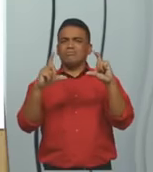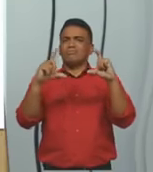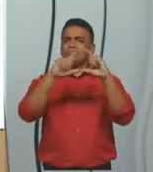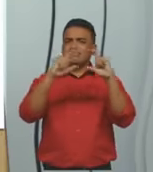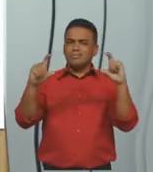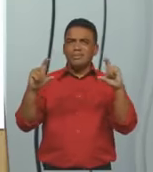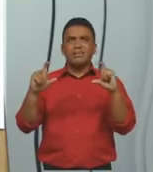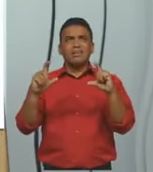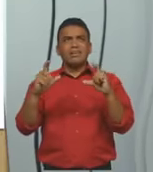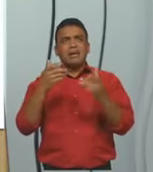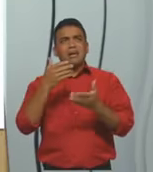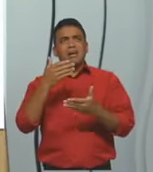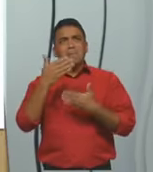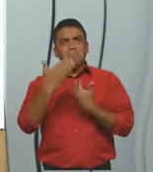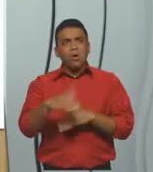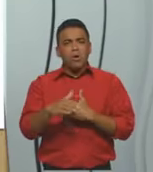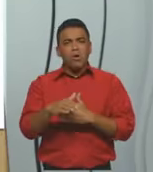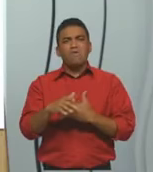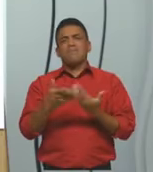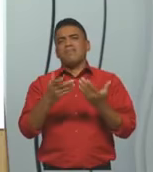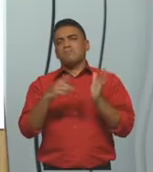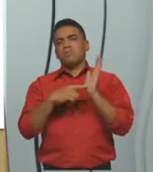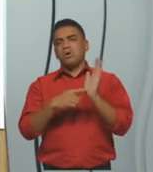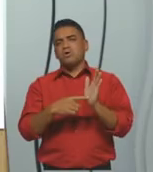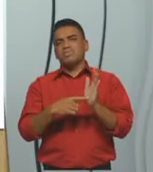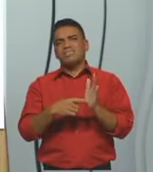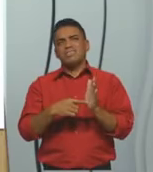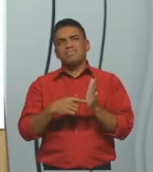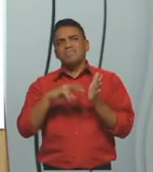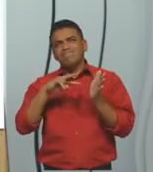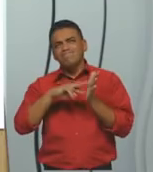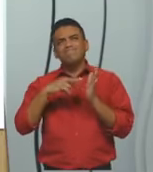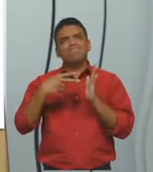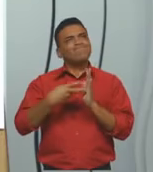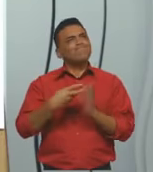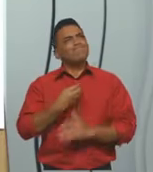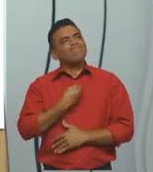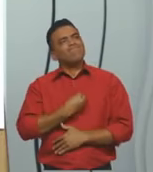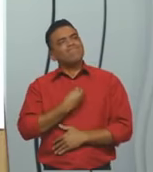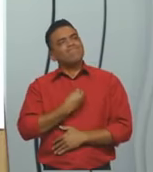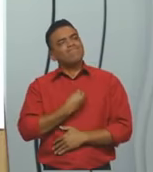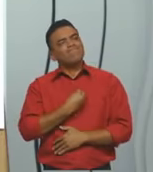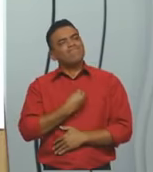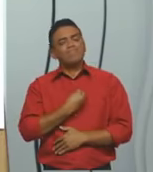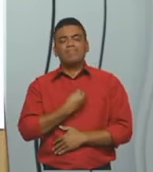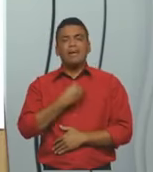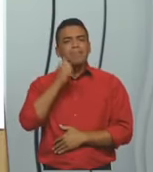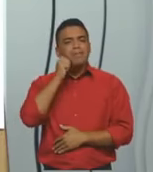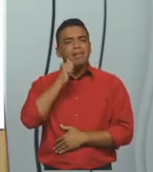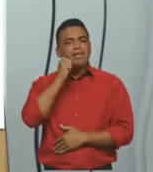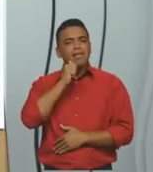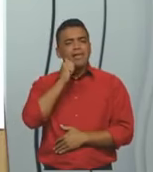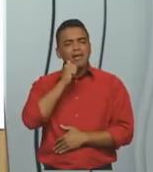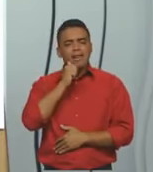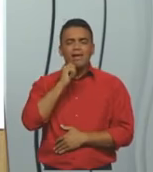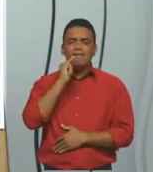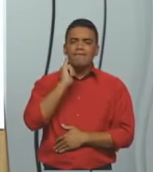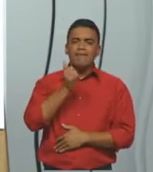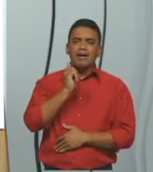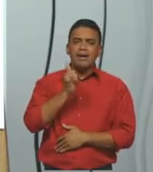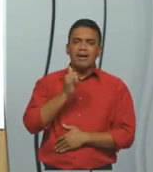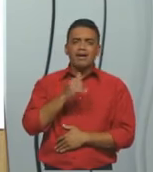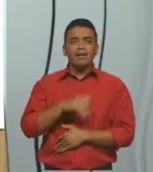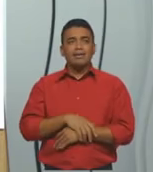lá pensando, né, no atual sentido da vida, qual que é o sentido da vida, e ela fala que o sentido da vida é de